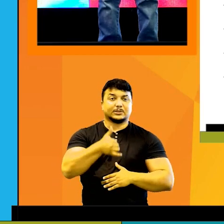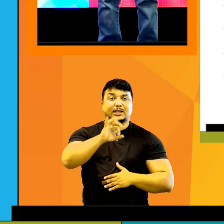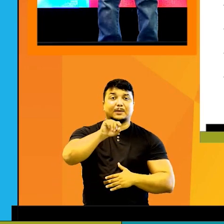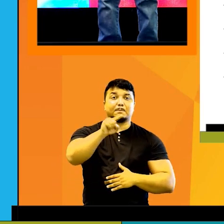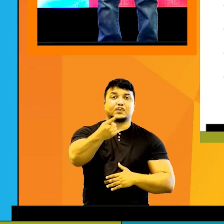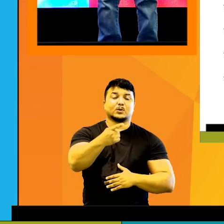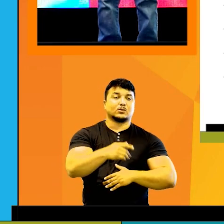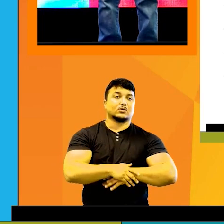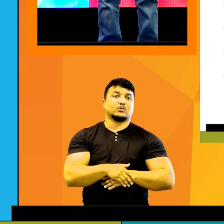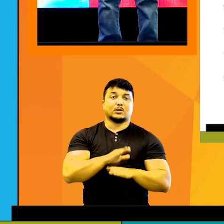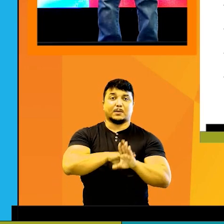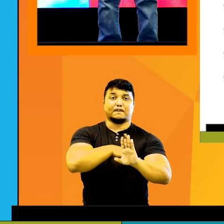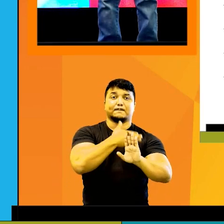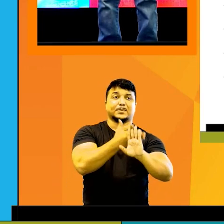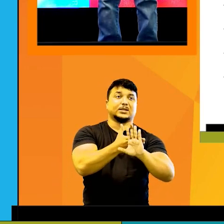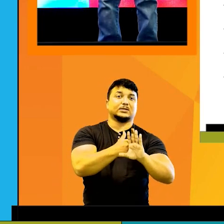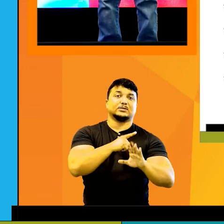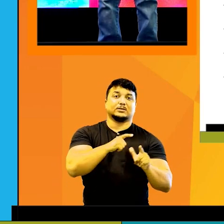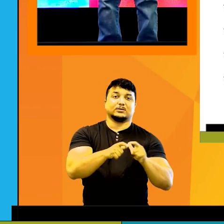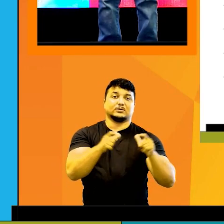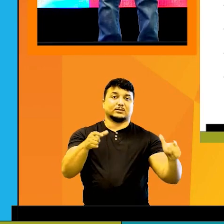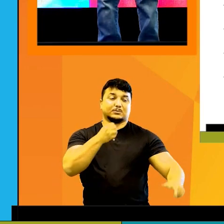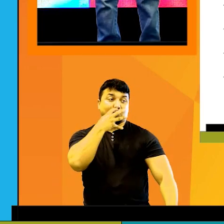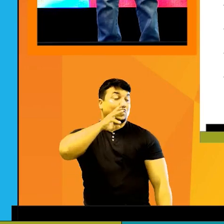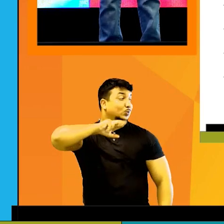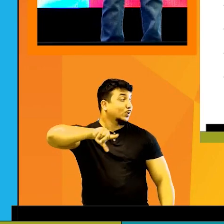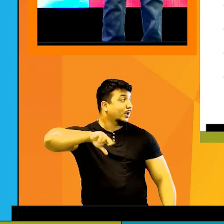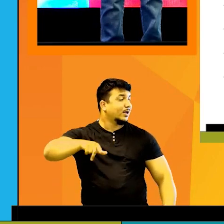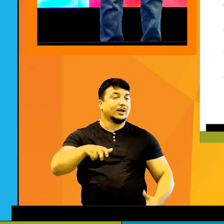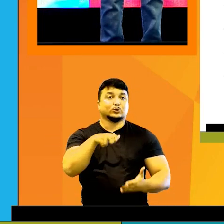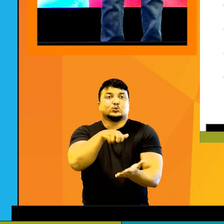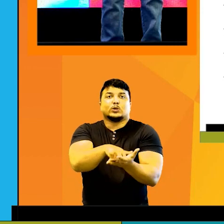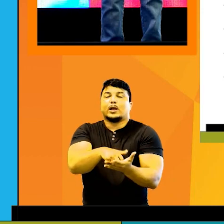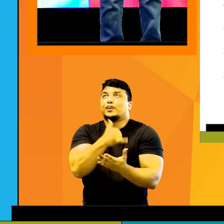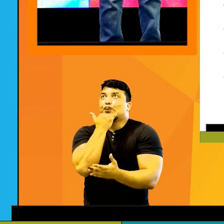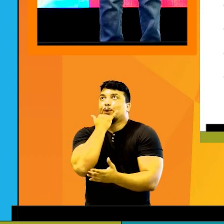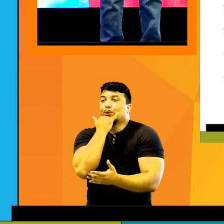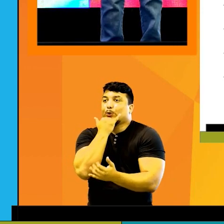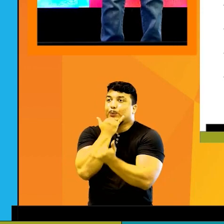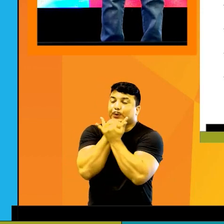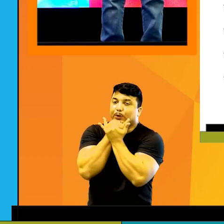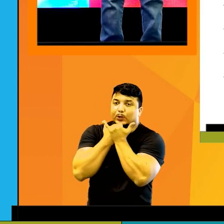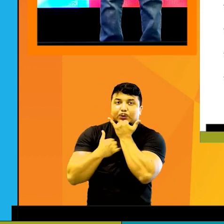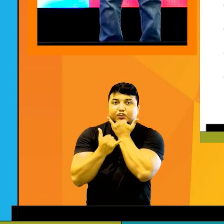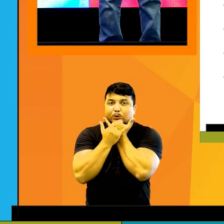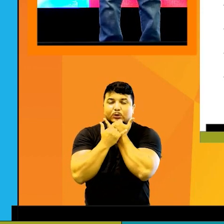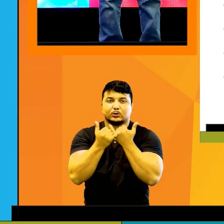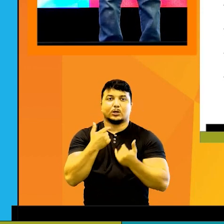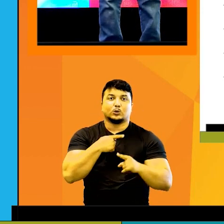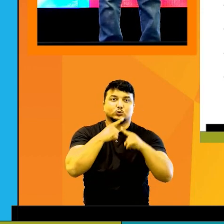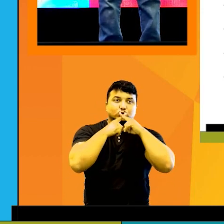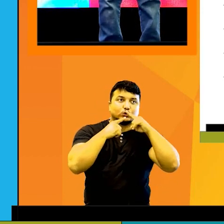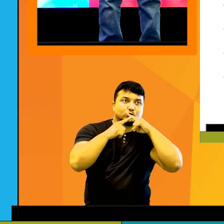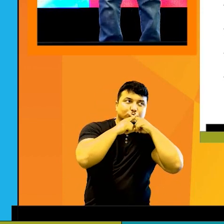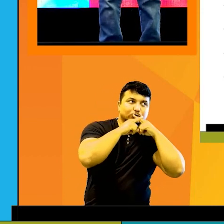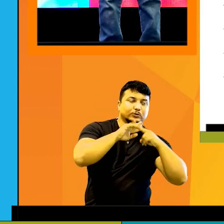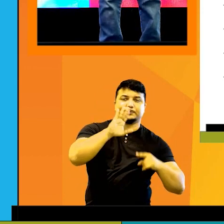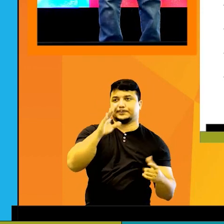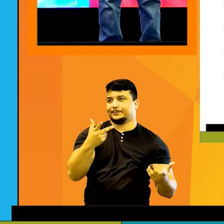nem cafajeste, nem presta. E ajoelhado, me perdoe, eu juro, não minha filha, quando jura,